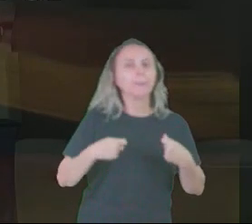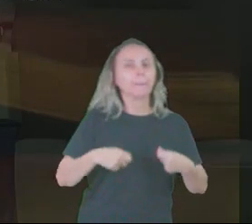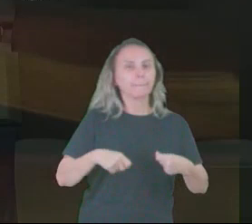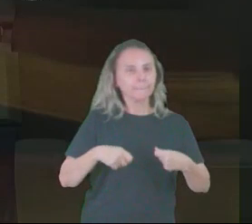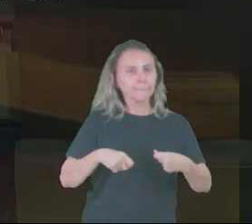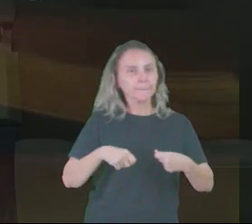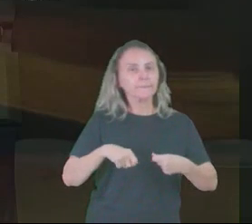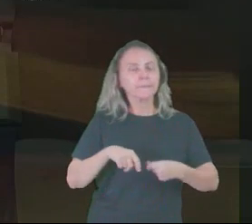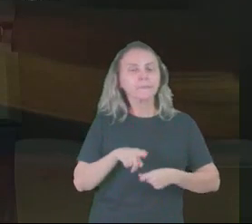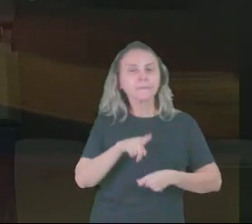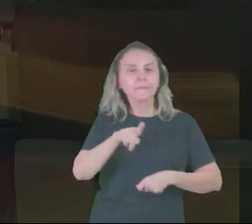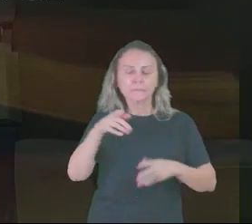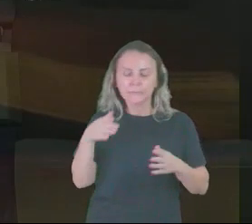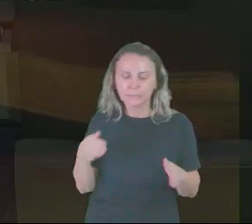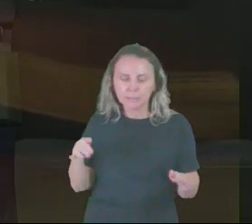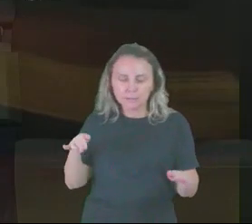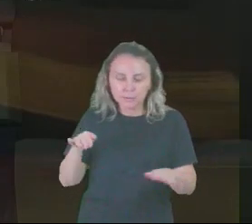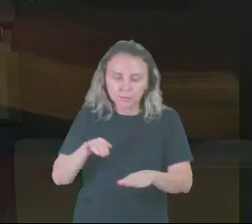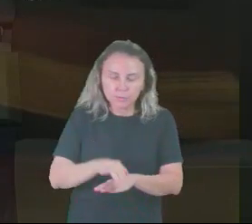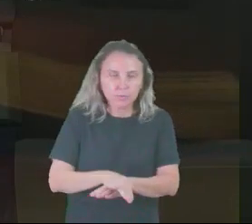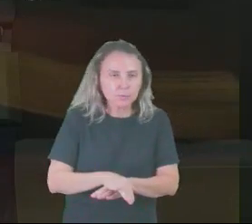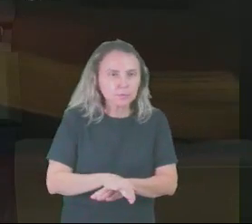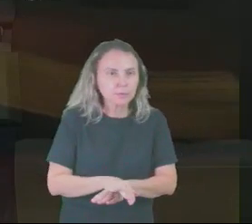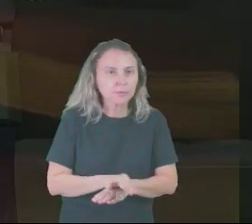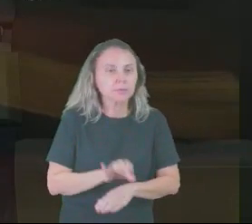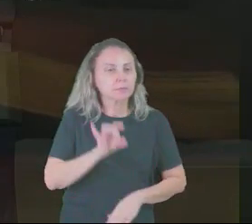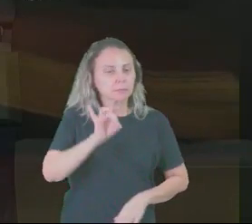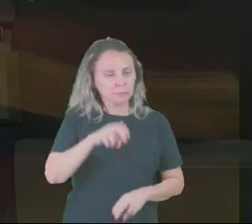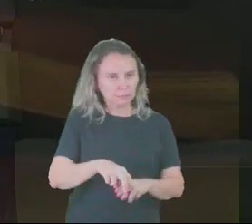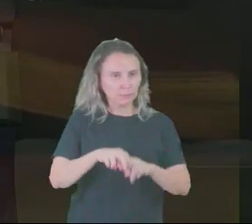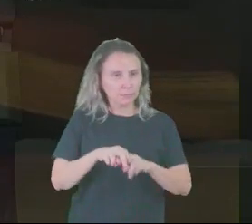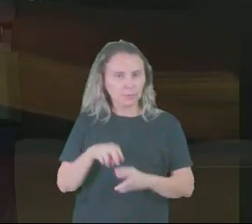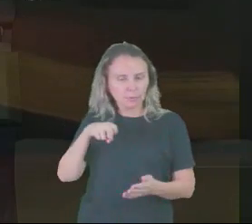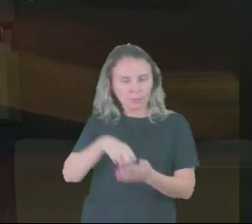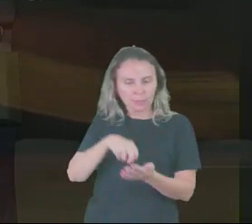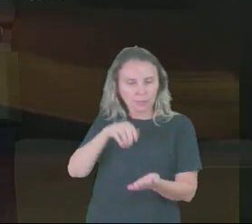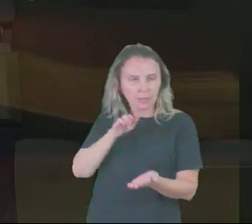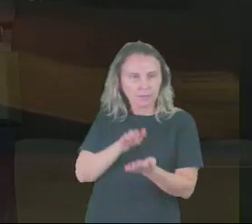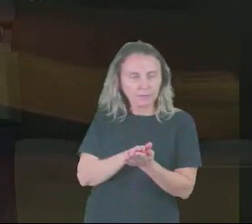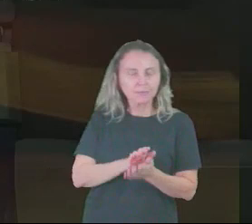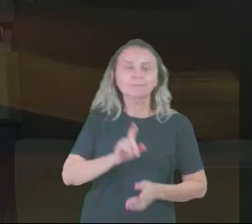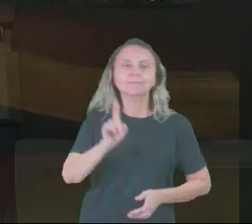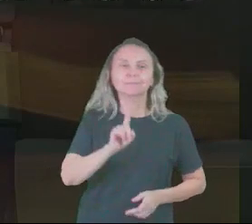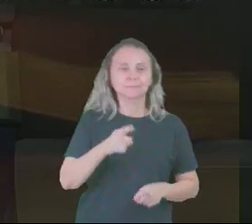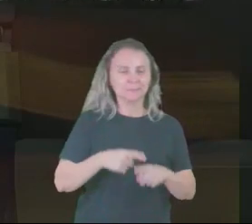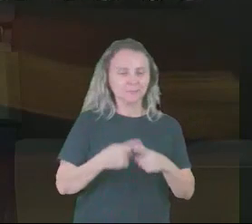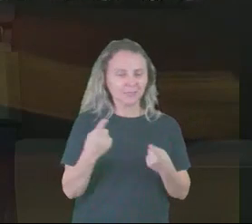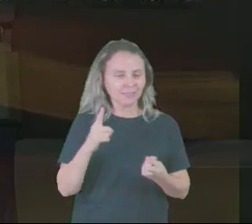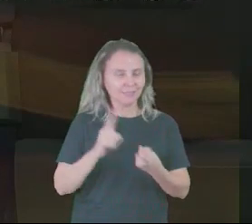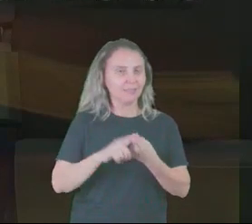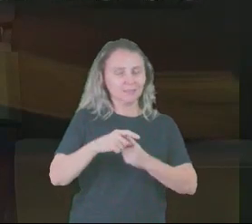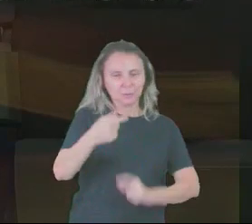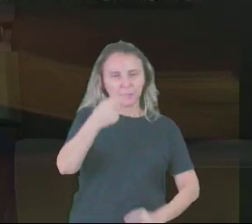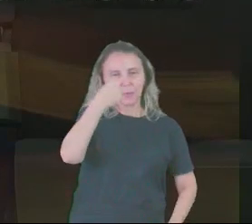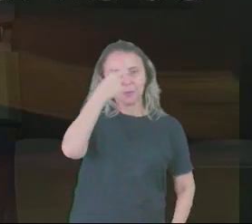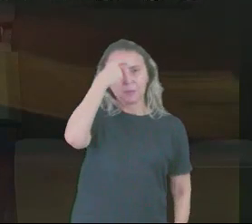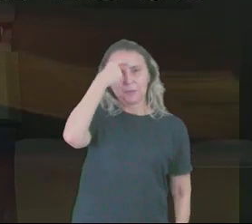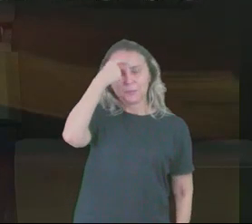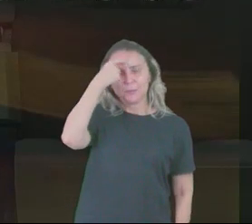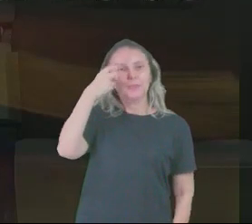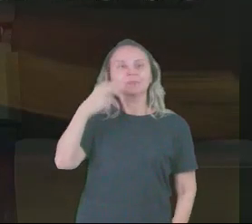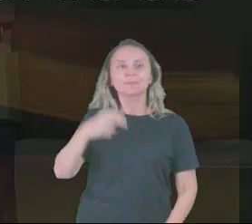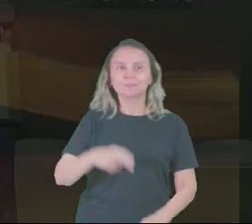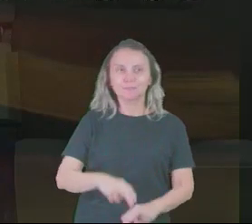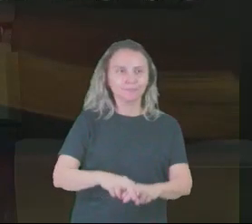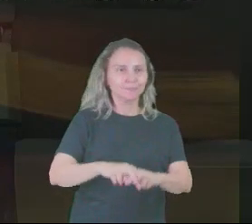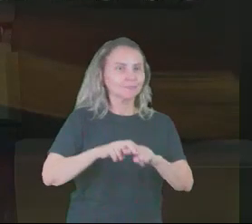estejais sujeitos não somente pelo castigo mas também pela consciência Por esta